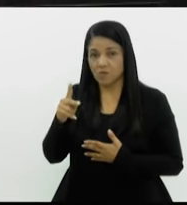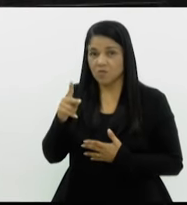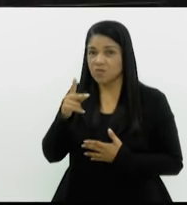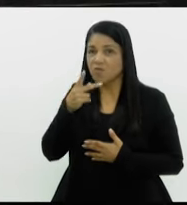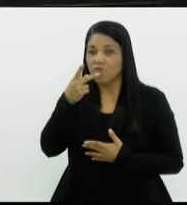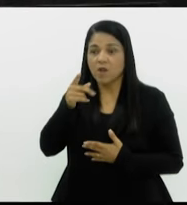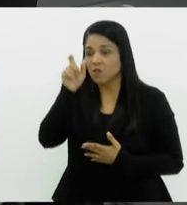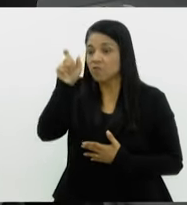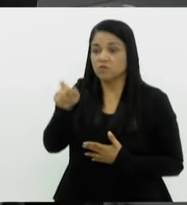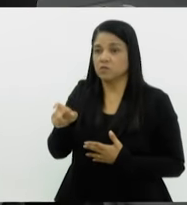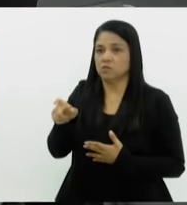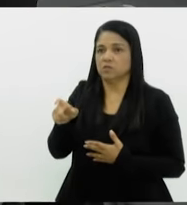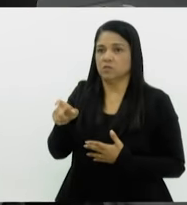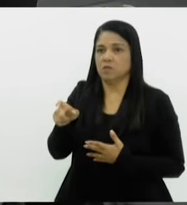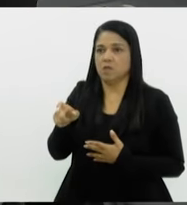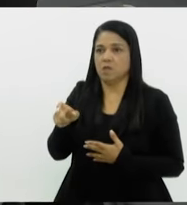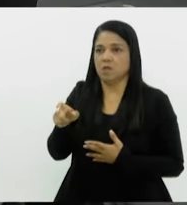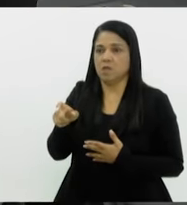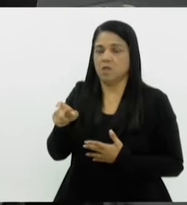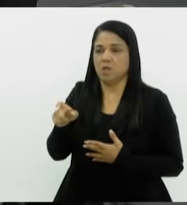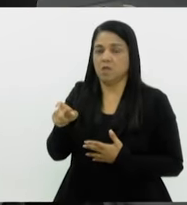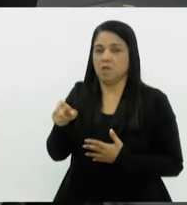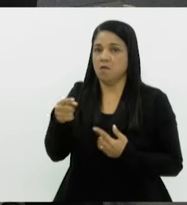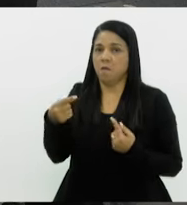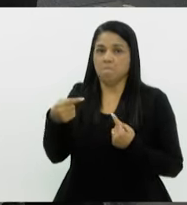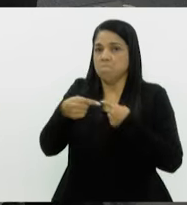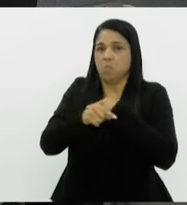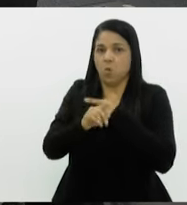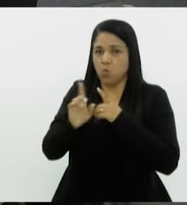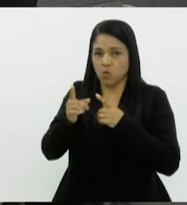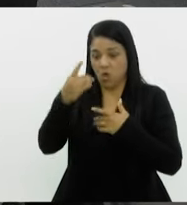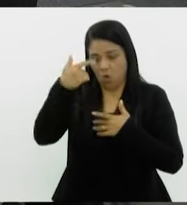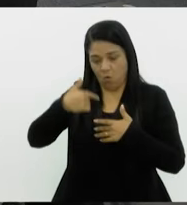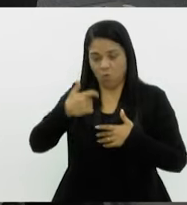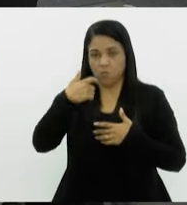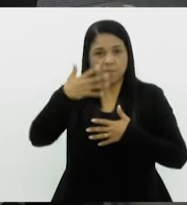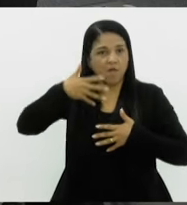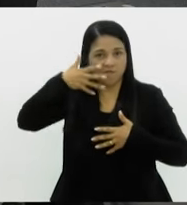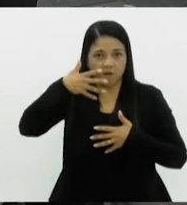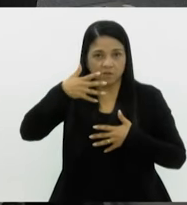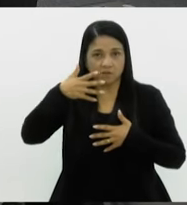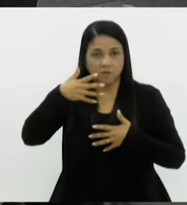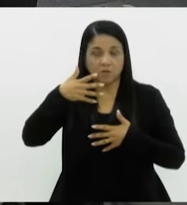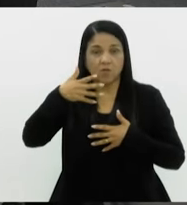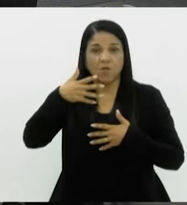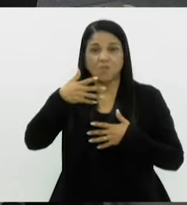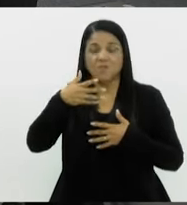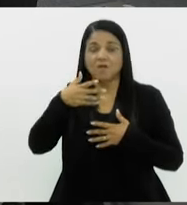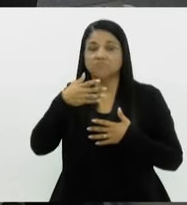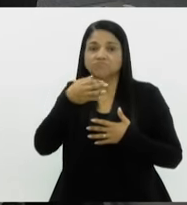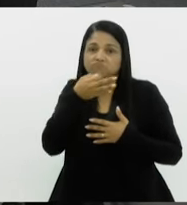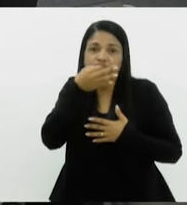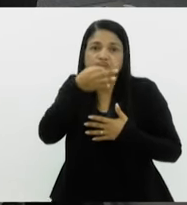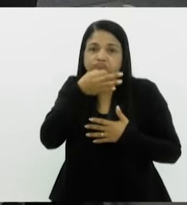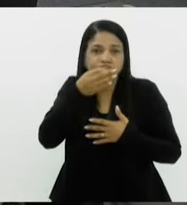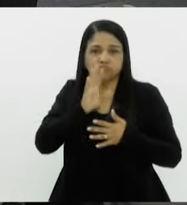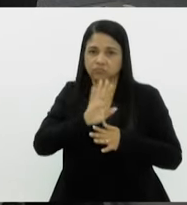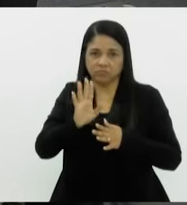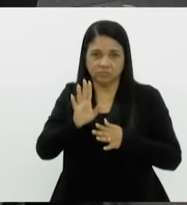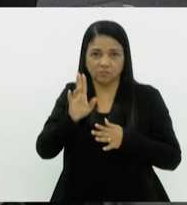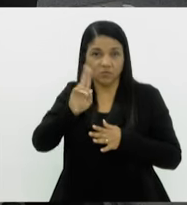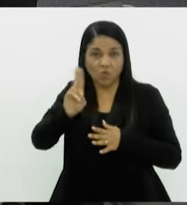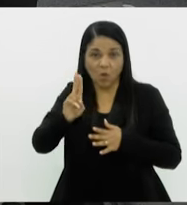não falei que você anuía ou tinha algum tipo de aquiescência com o que eu estava dizendo, não. Foi apenas uma citação. Sim, mas eu